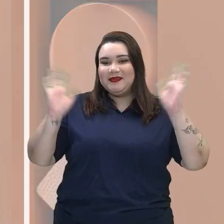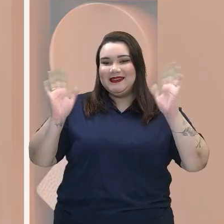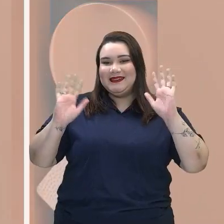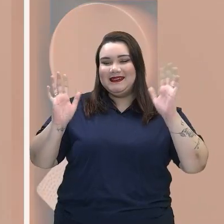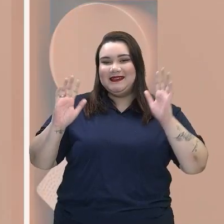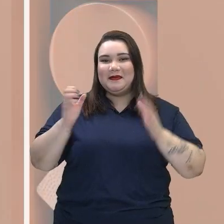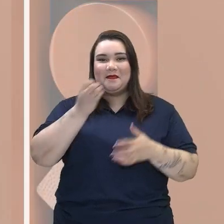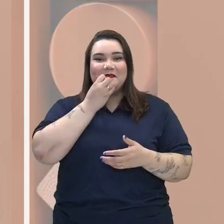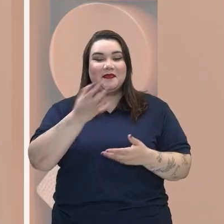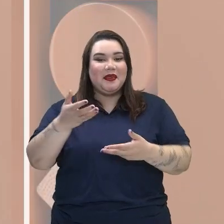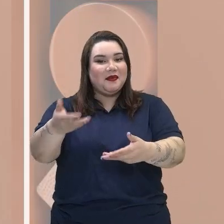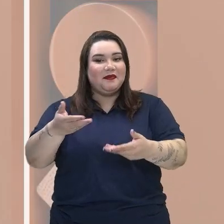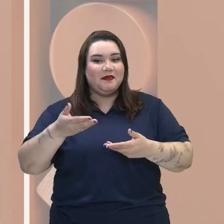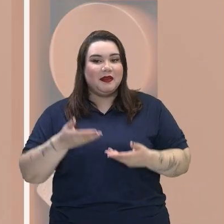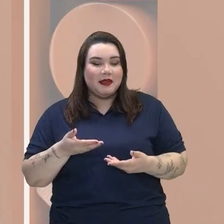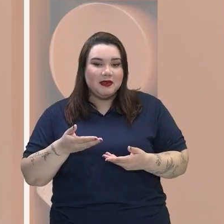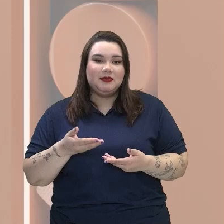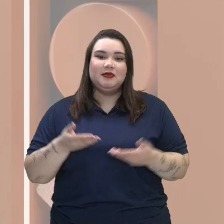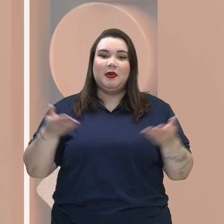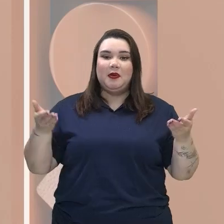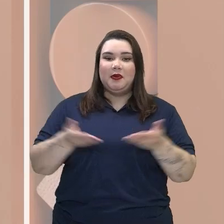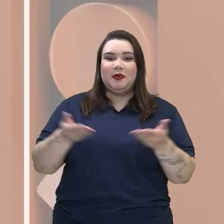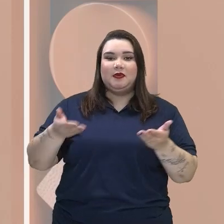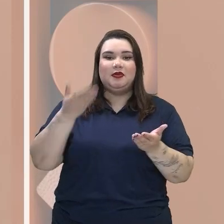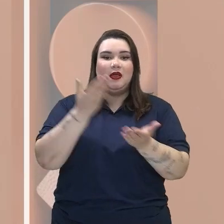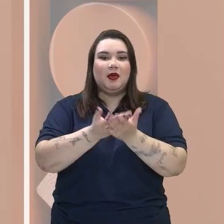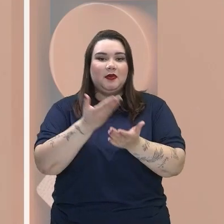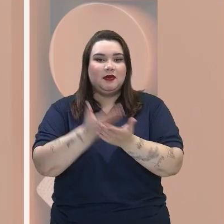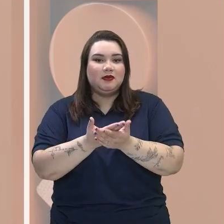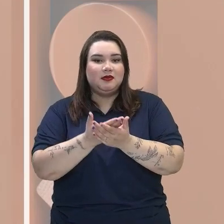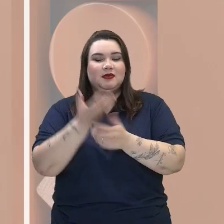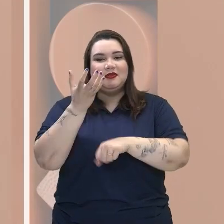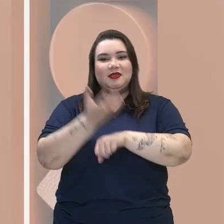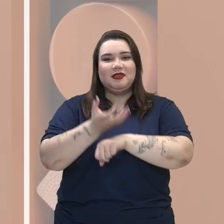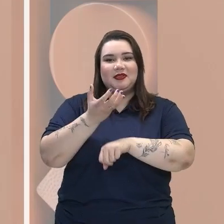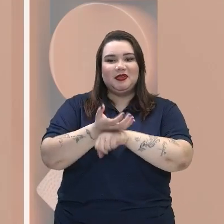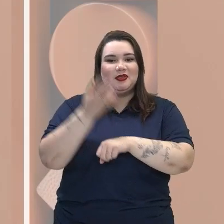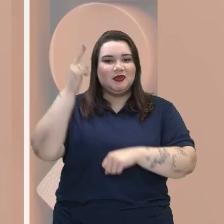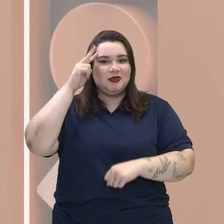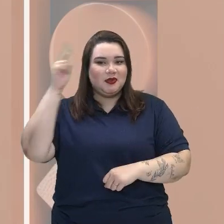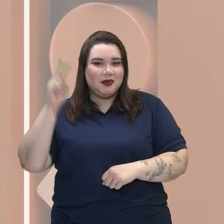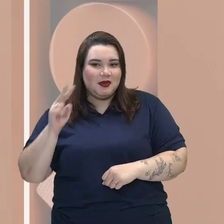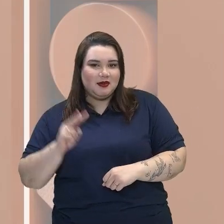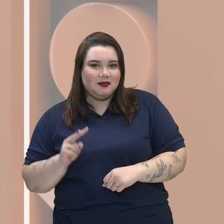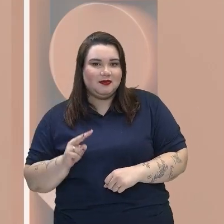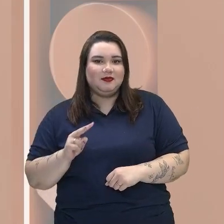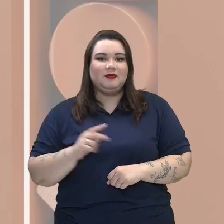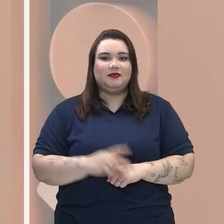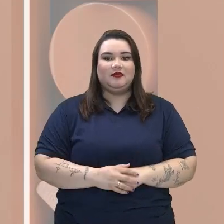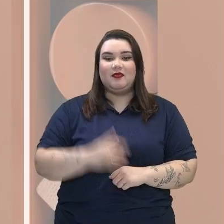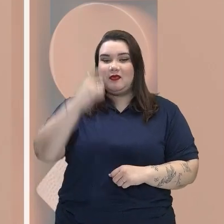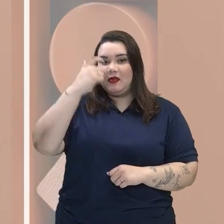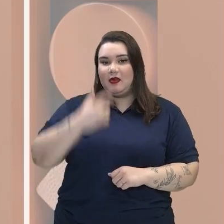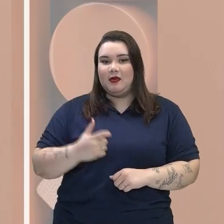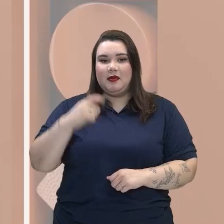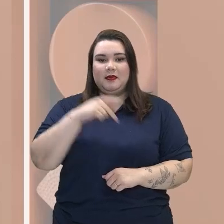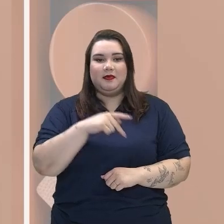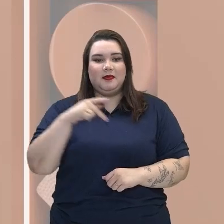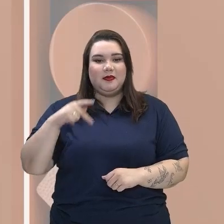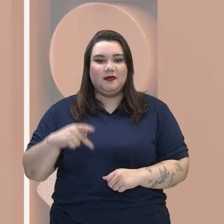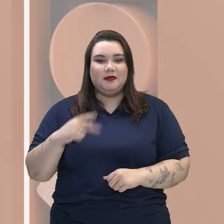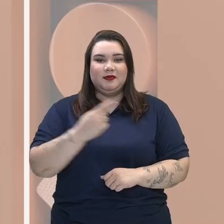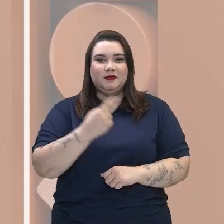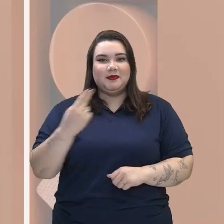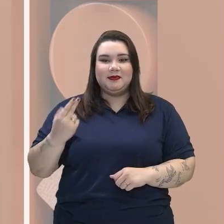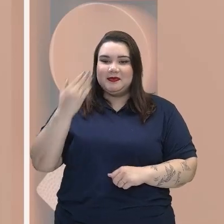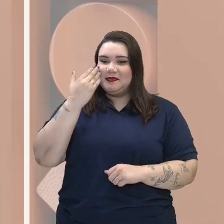todos, sejam muito bem-vindos. Nós vamos agora para a nossa aula do componente de História. Eu sou a professora